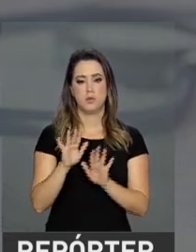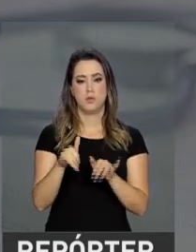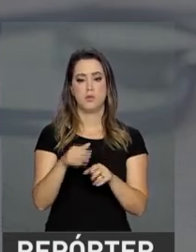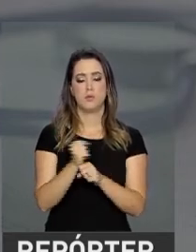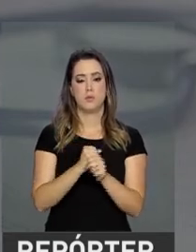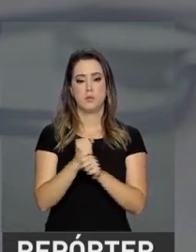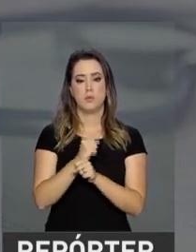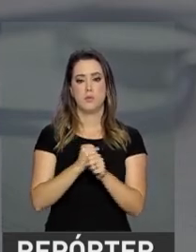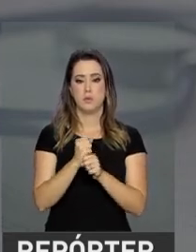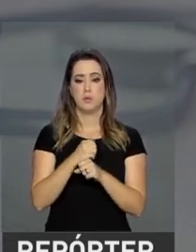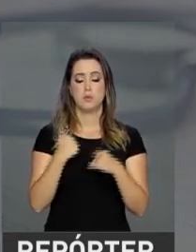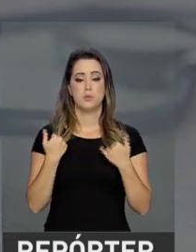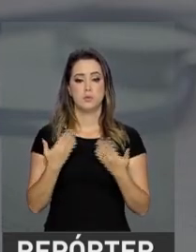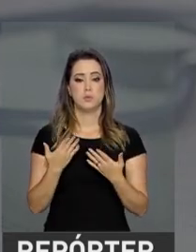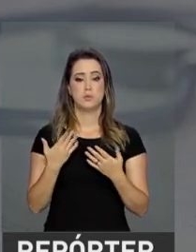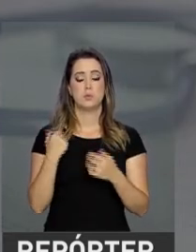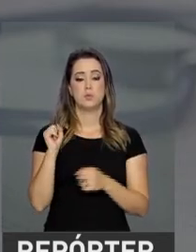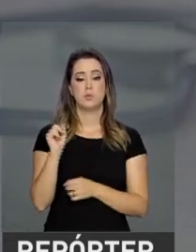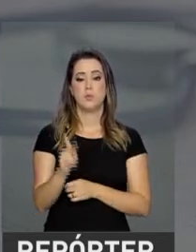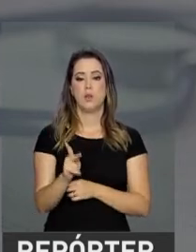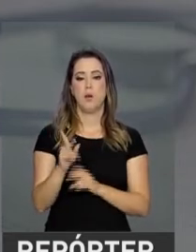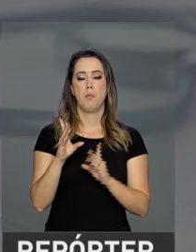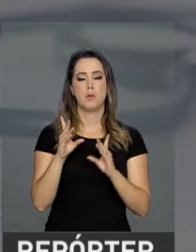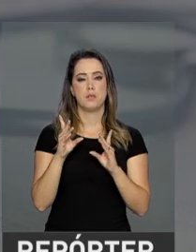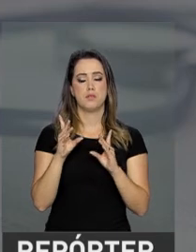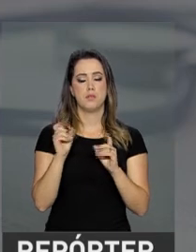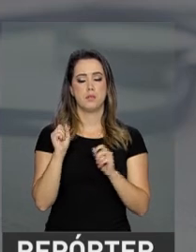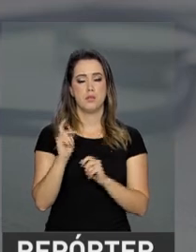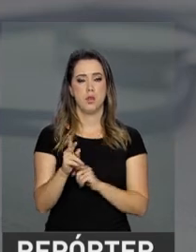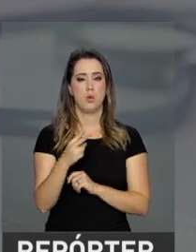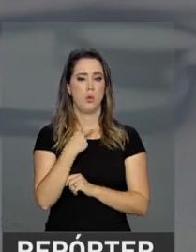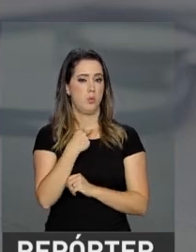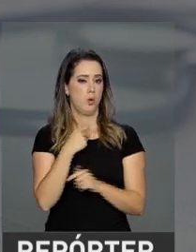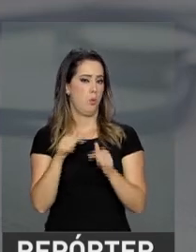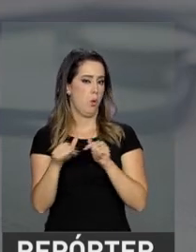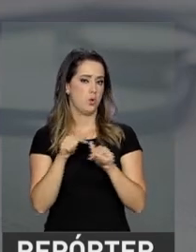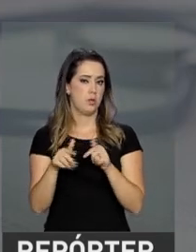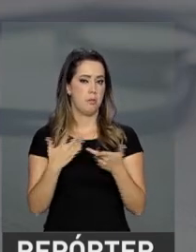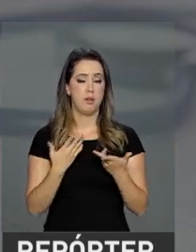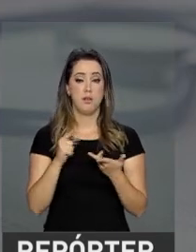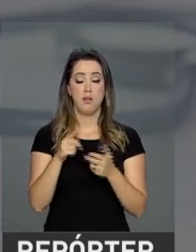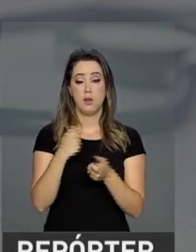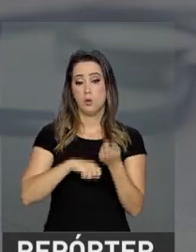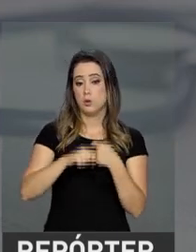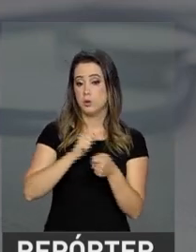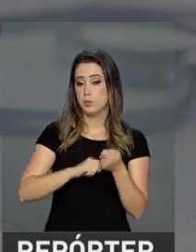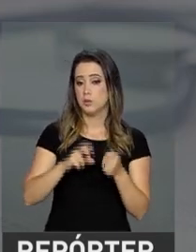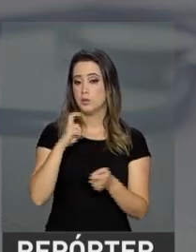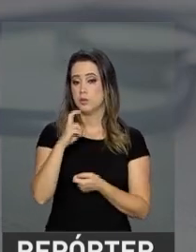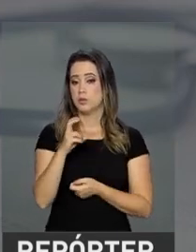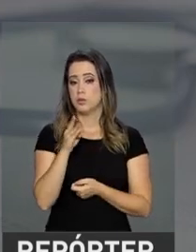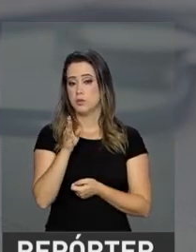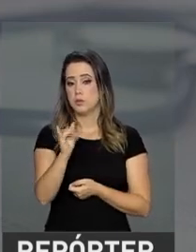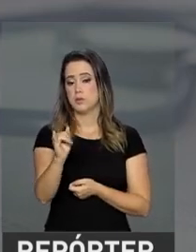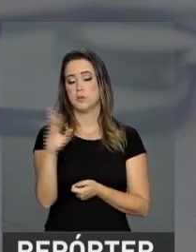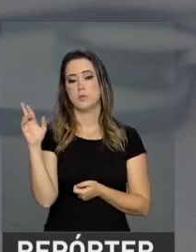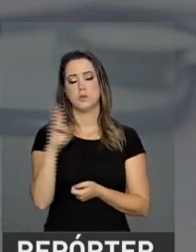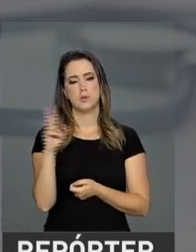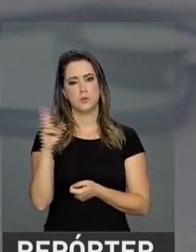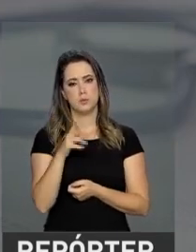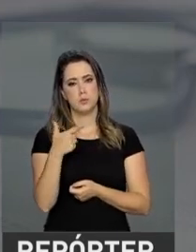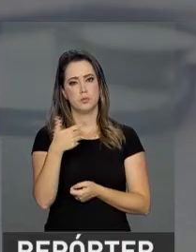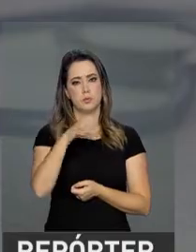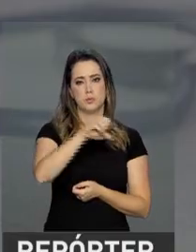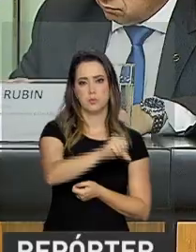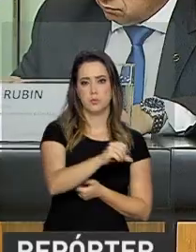ano já no caso de aposentadorias por invalidez a estimativa de uma economia de cerca de 5 bilhões de reais em